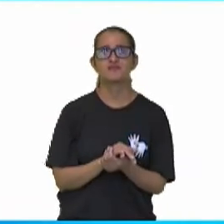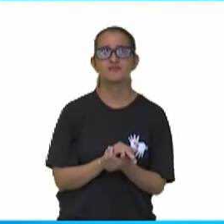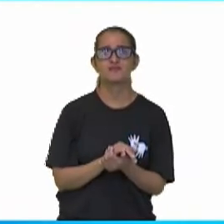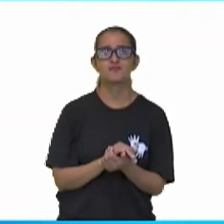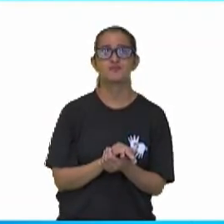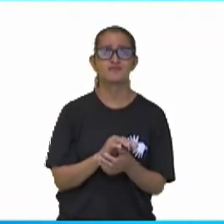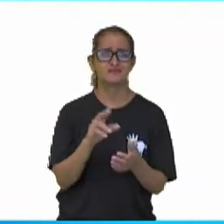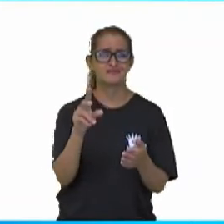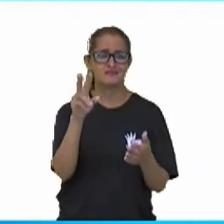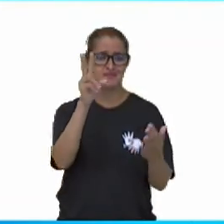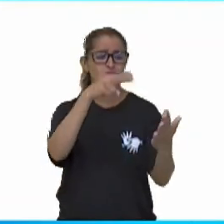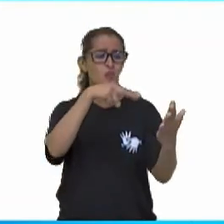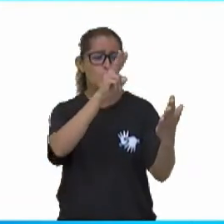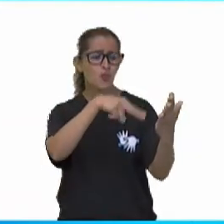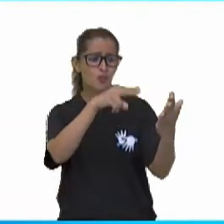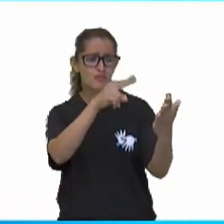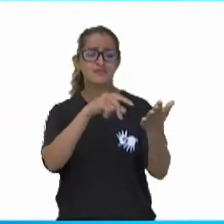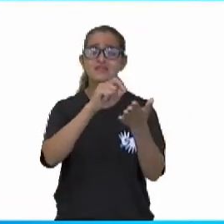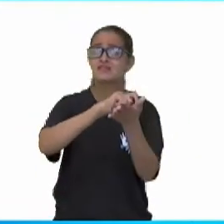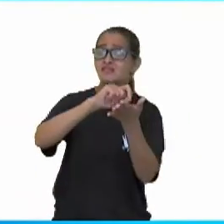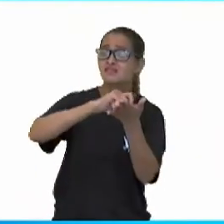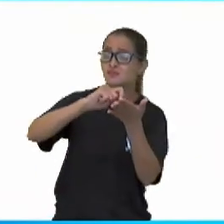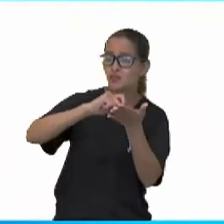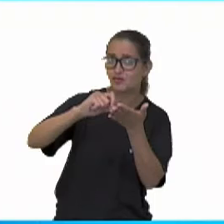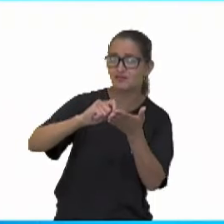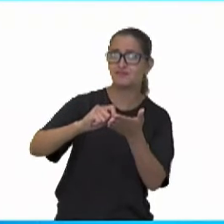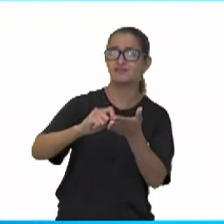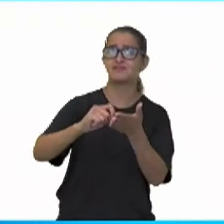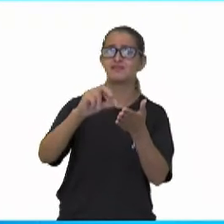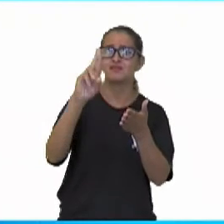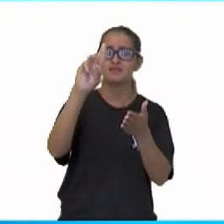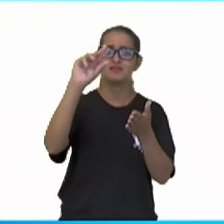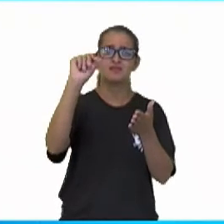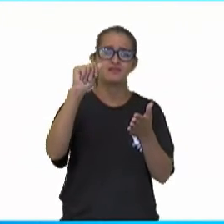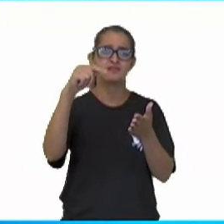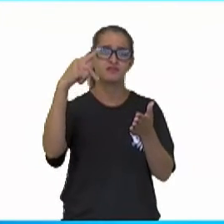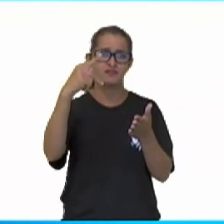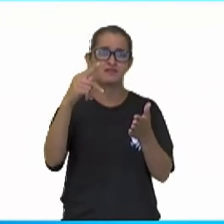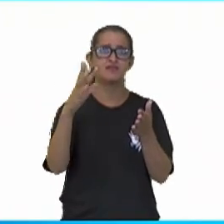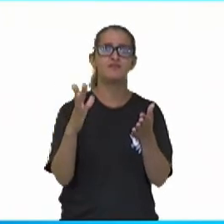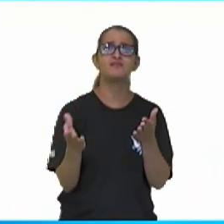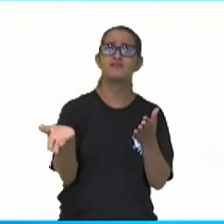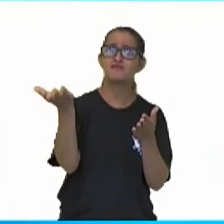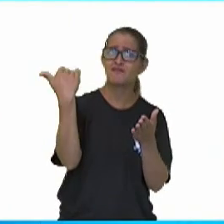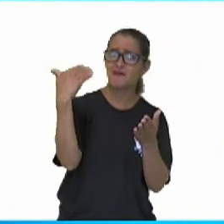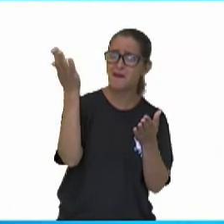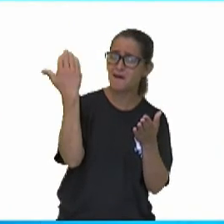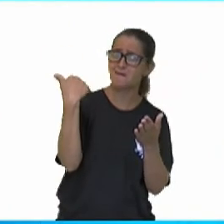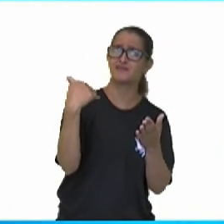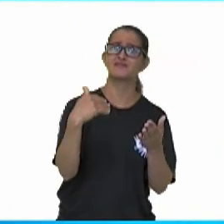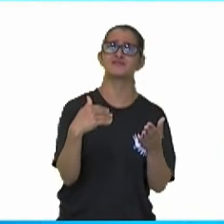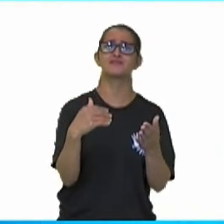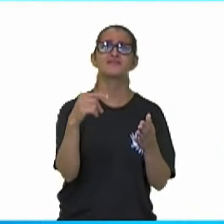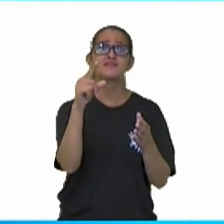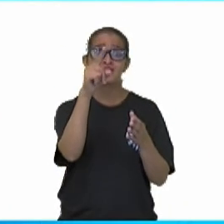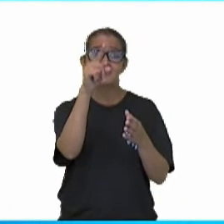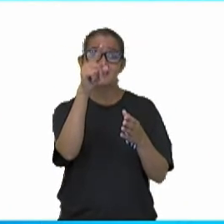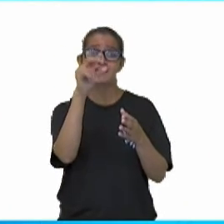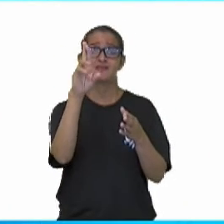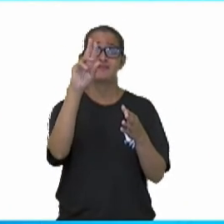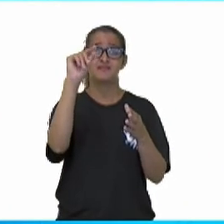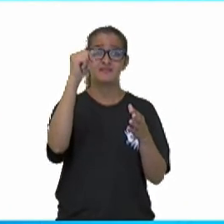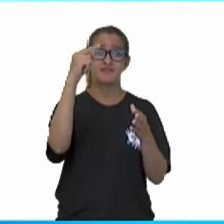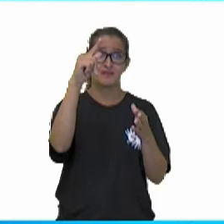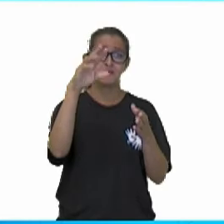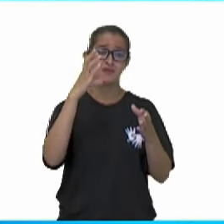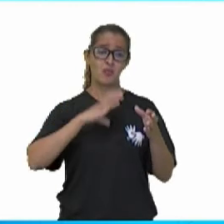Vamos ler a letra do rap e observar o convite que nos faz aos estudos. Rap da língua